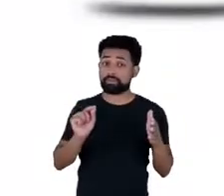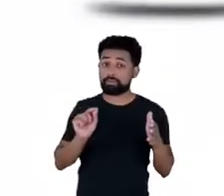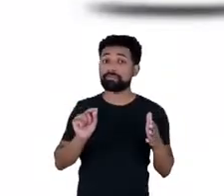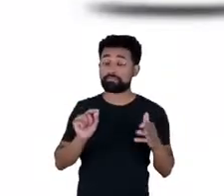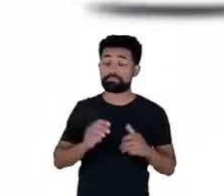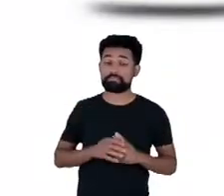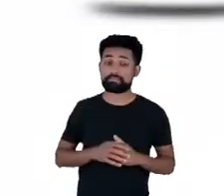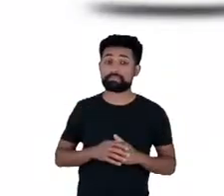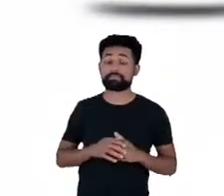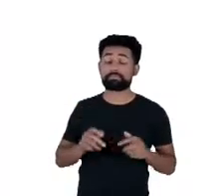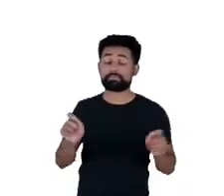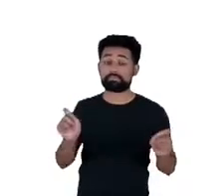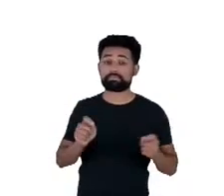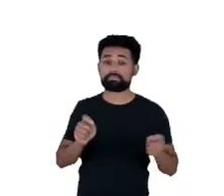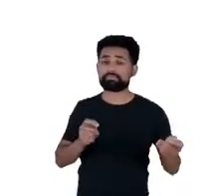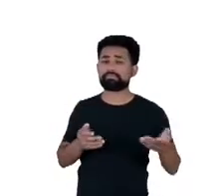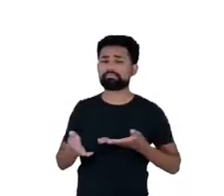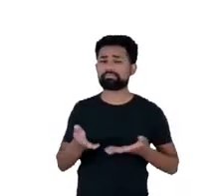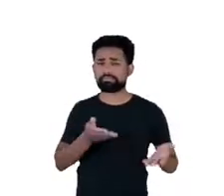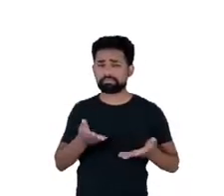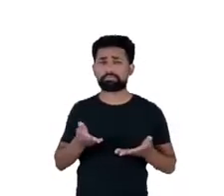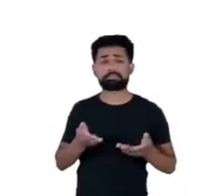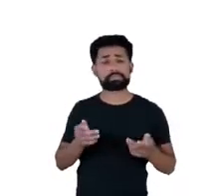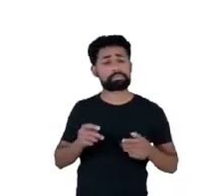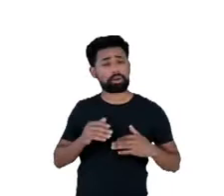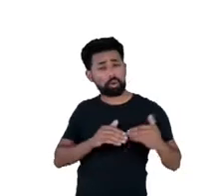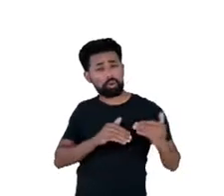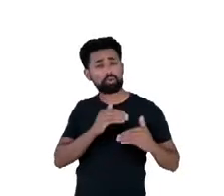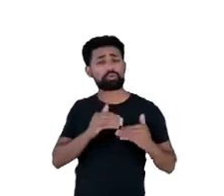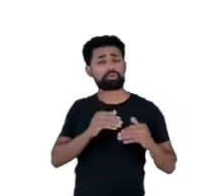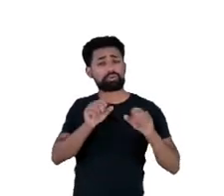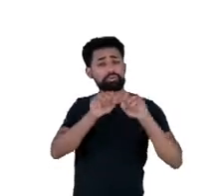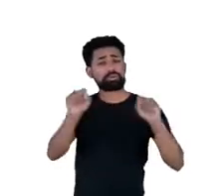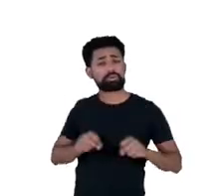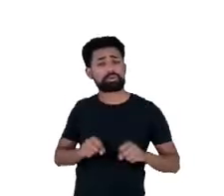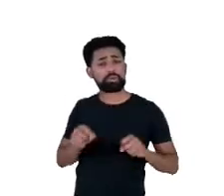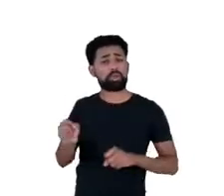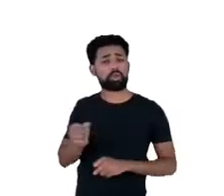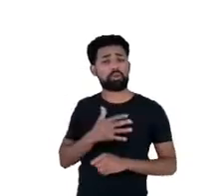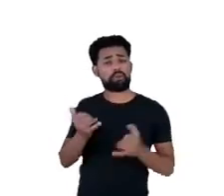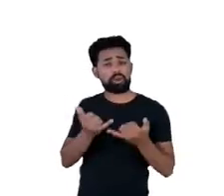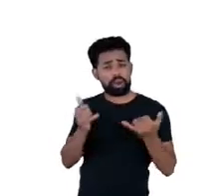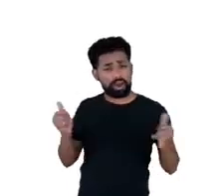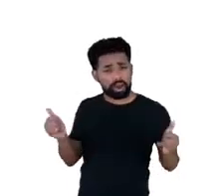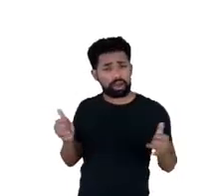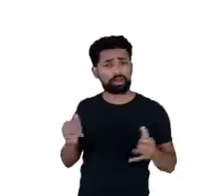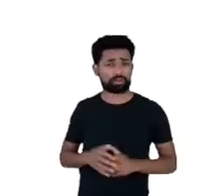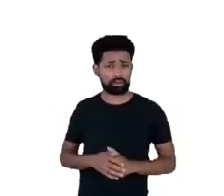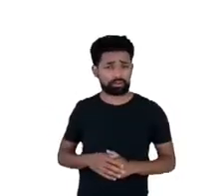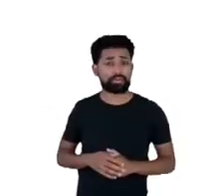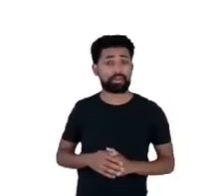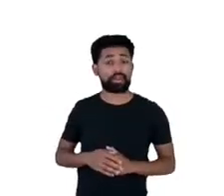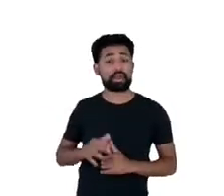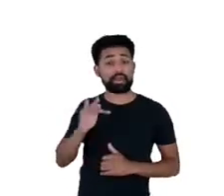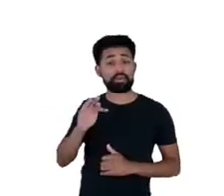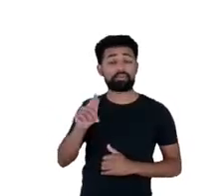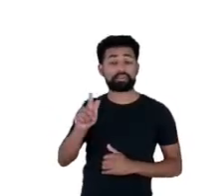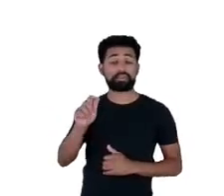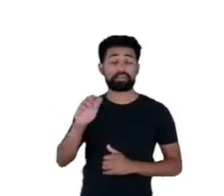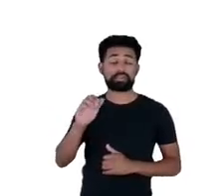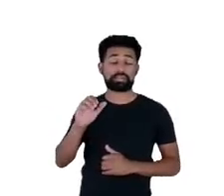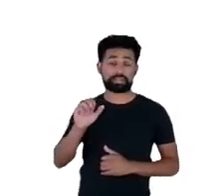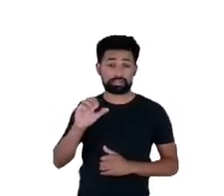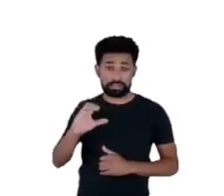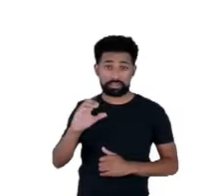amigável. Construindo um novo sistema elétrico. A SGCC quer construir um